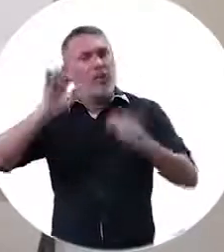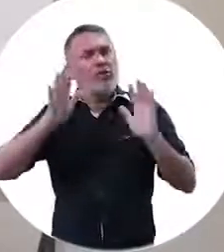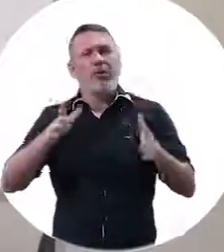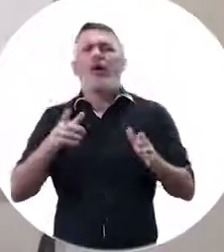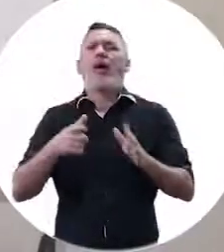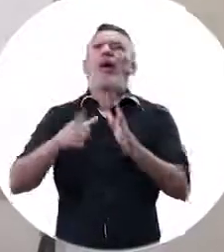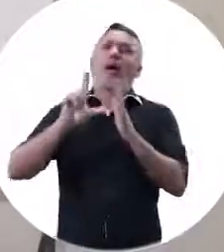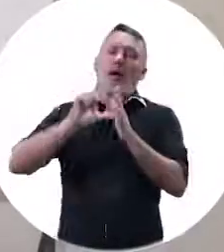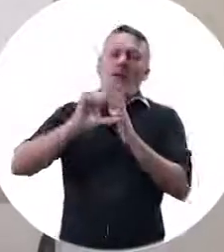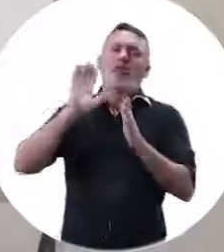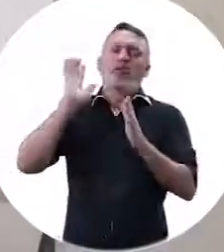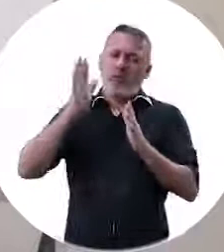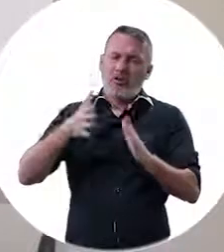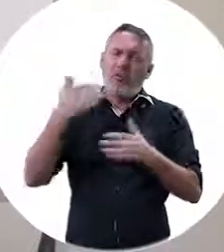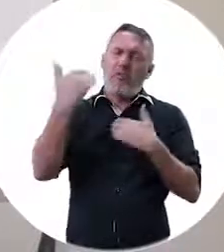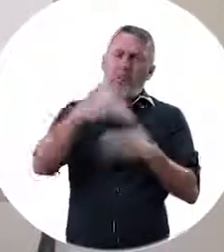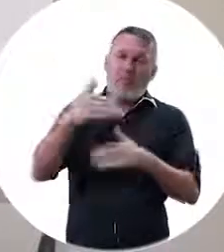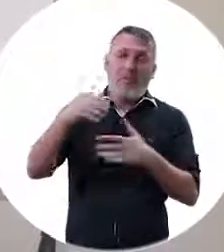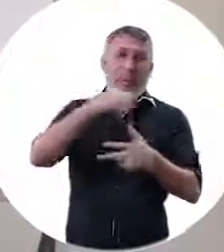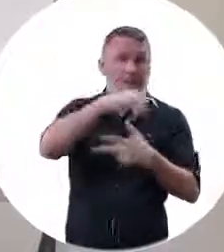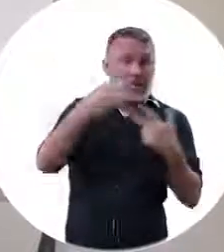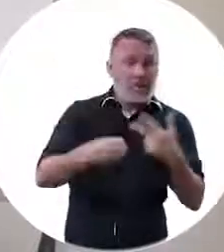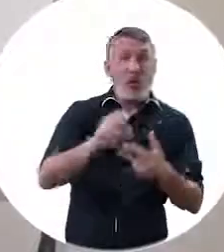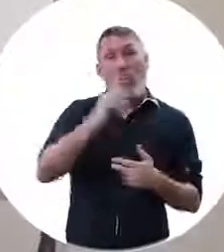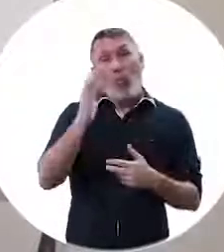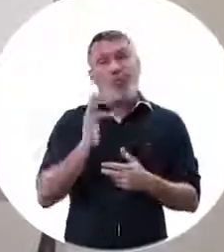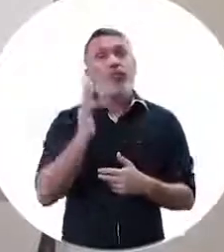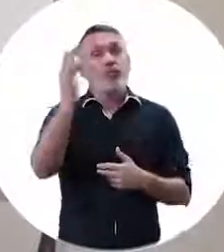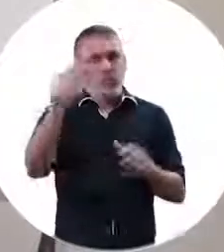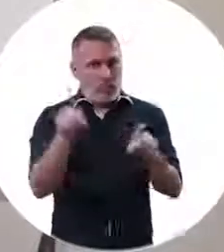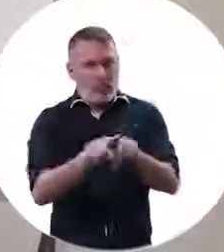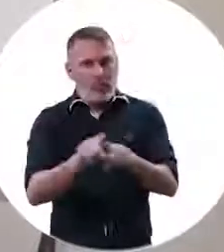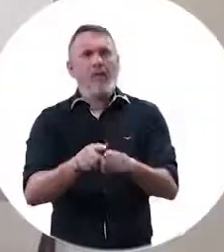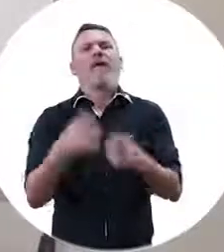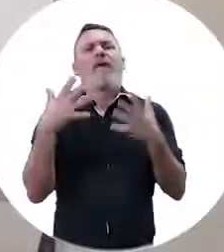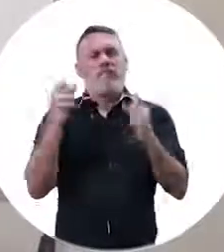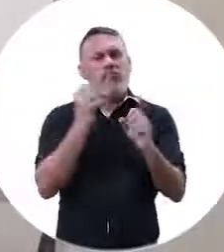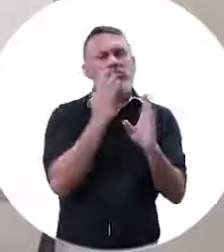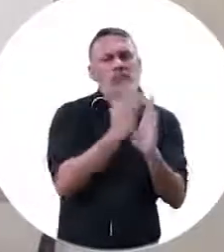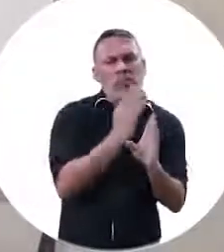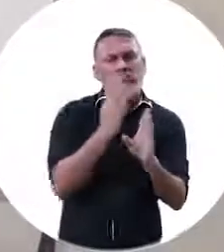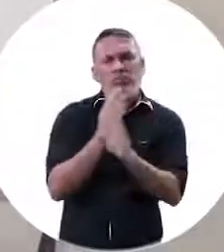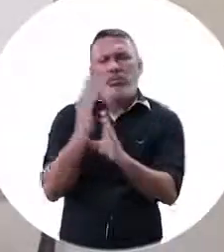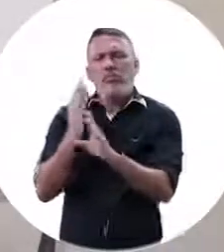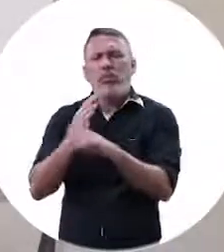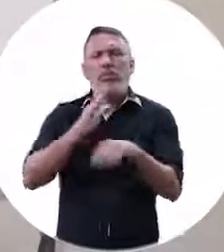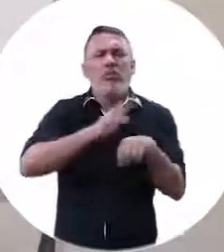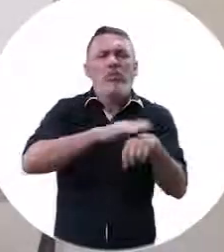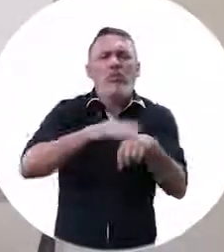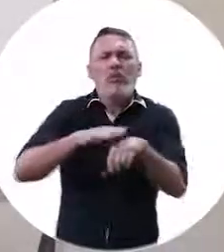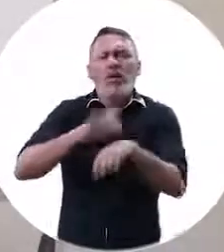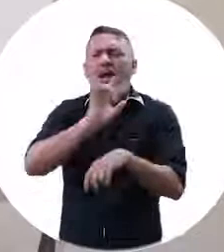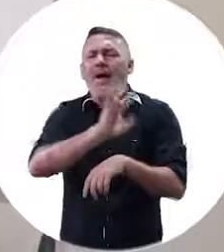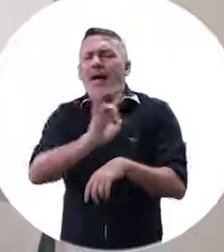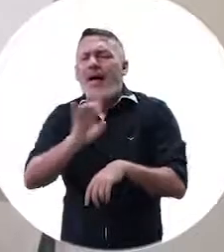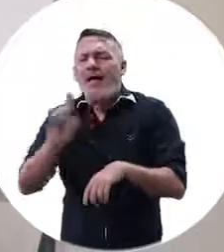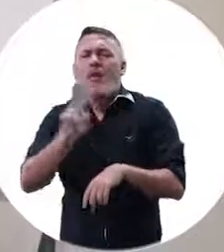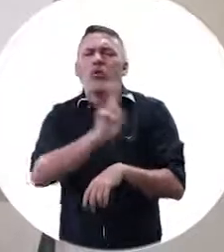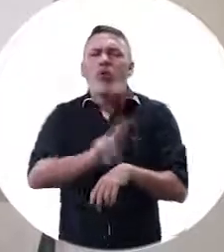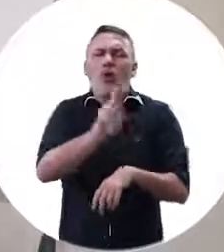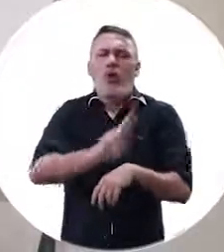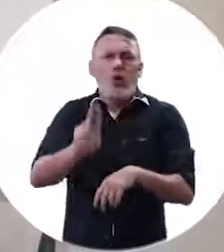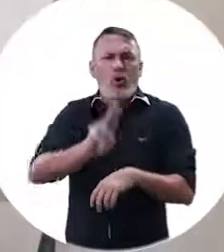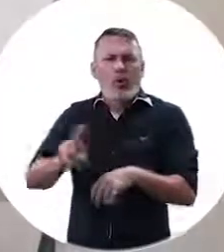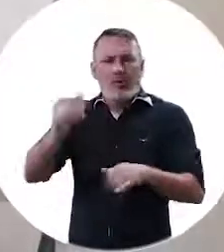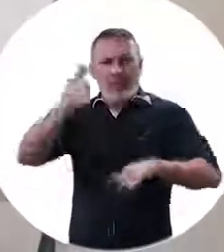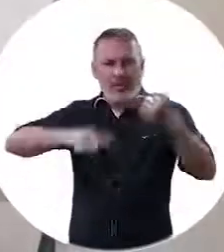essas funções já caíram ou podem cair no Enem daqui para frente. Vamos identificar as funções e vamos dar